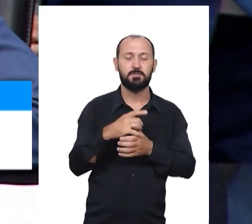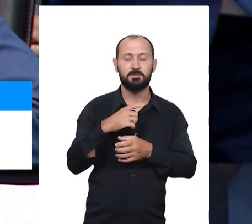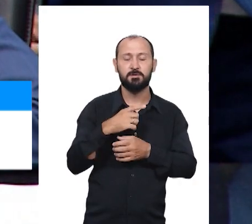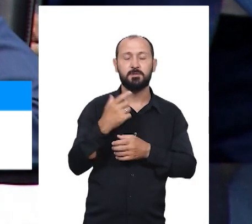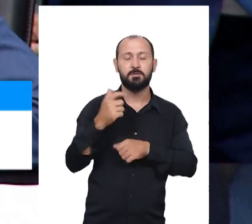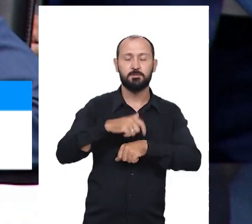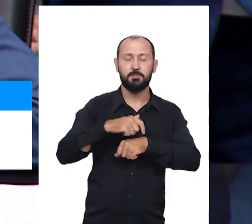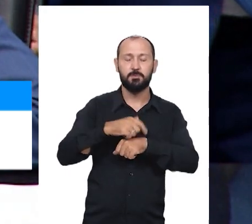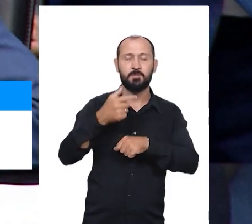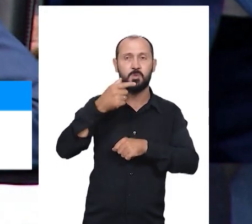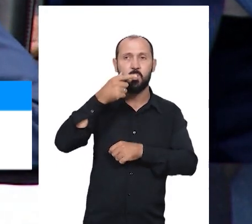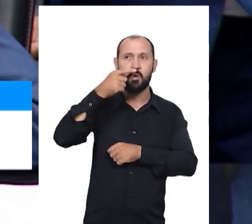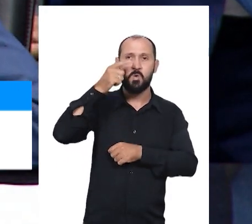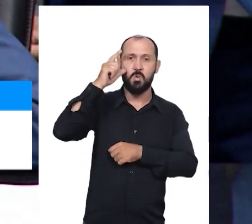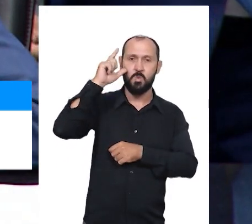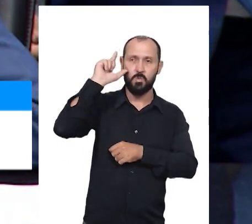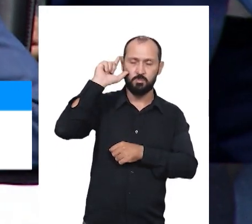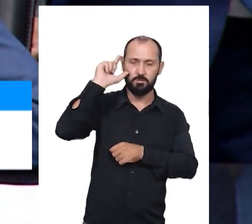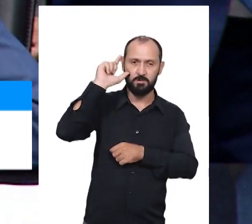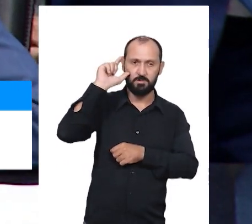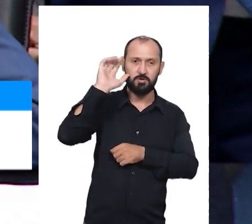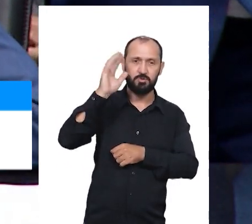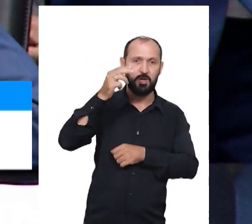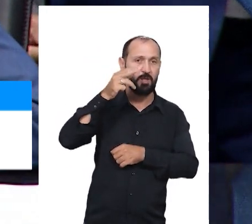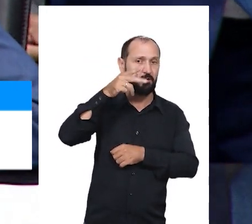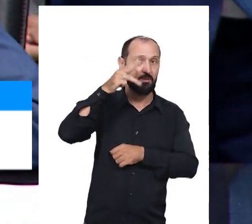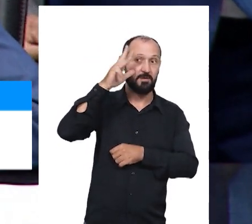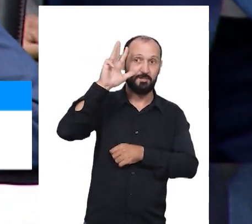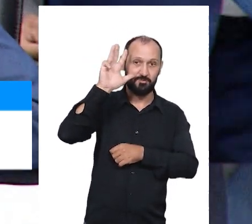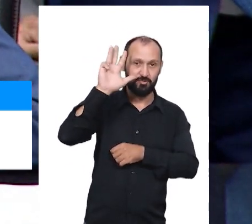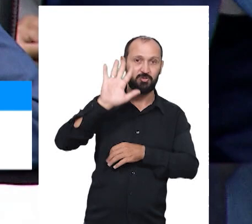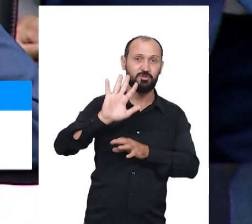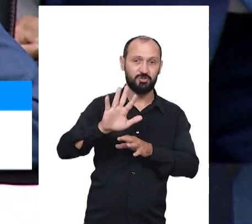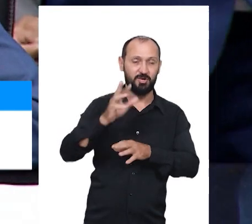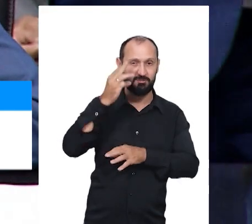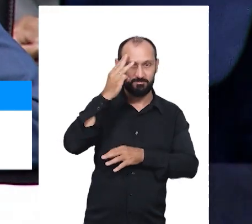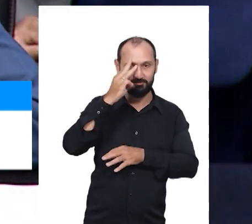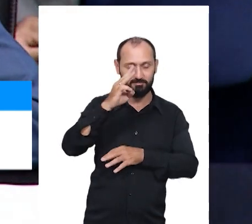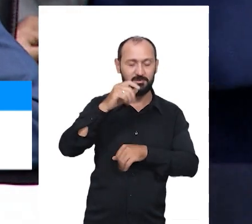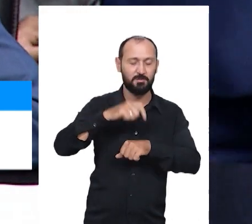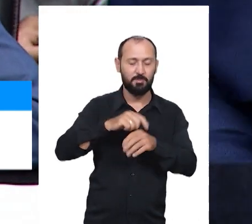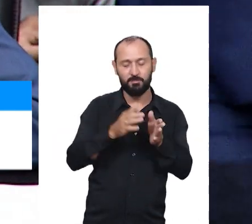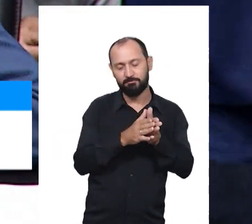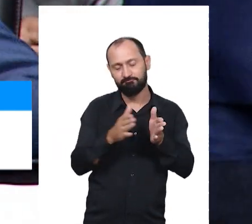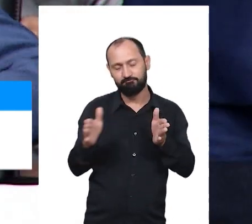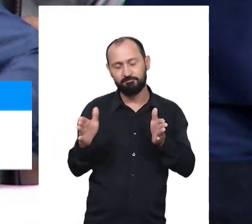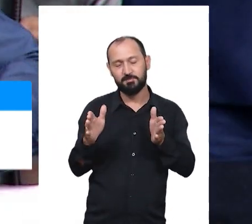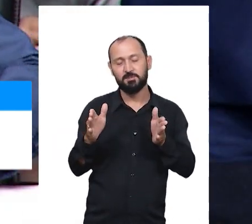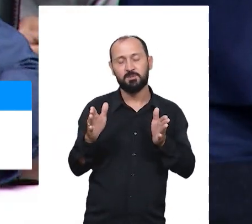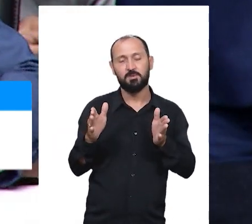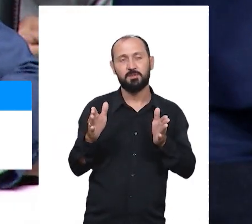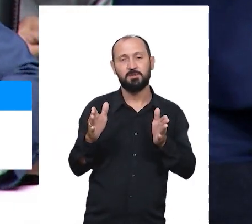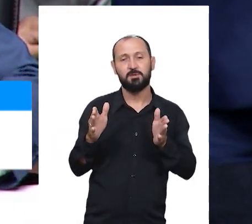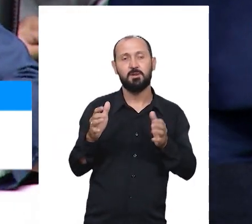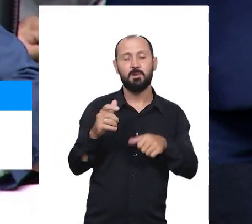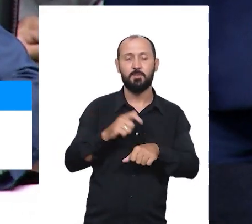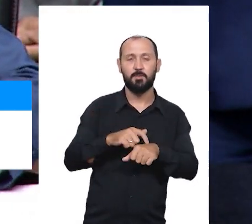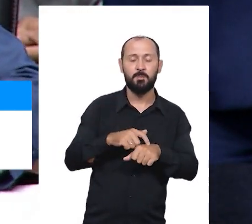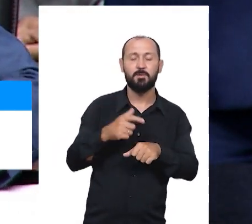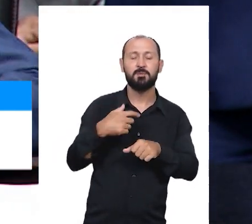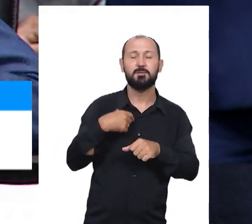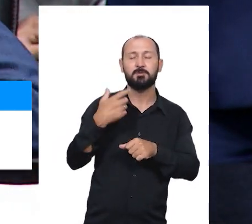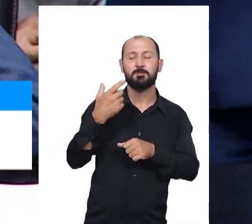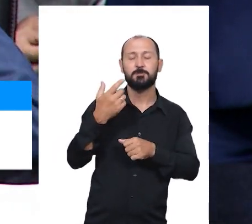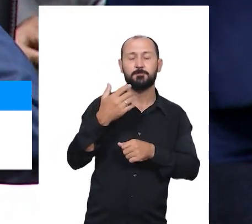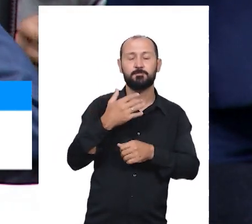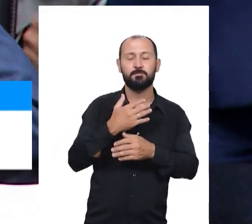nosso luto encerrou-se ontem os 3 dias, mas a gente ainda vive um ambiente muito,